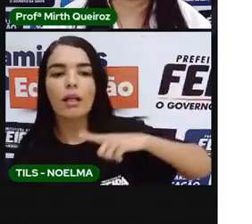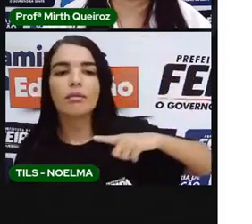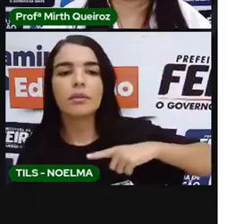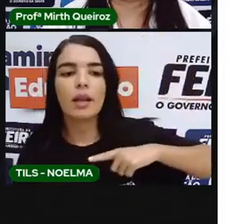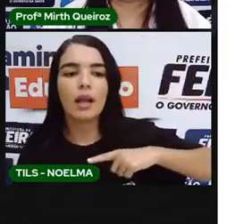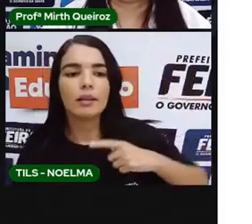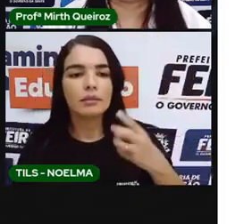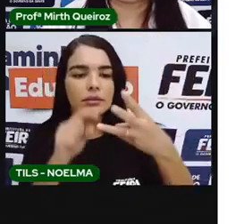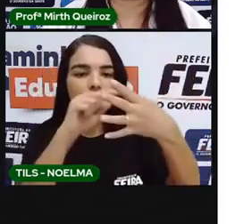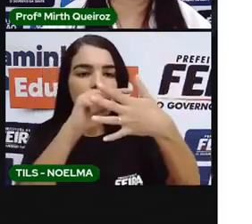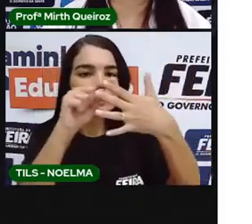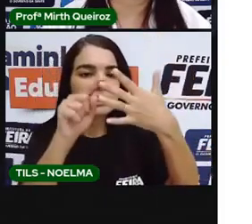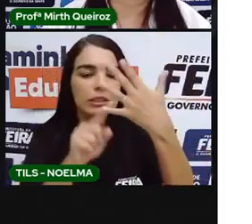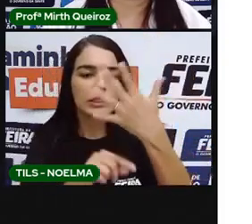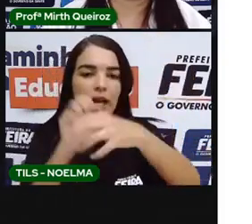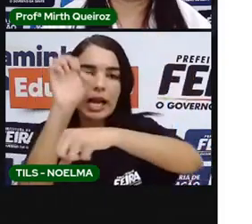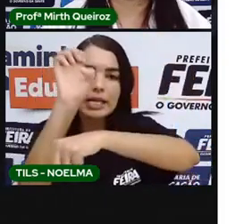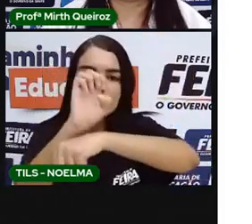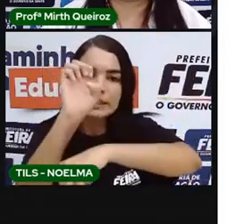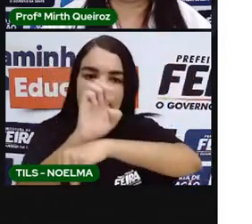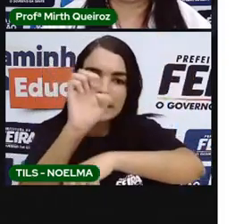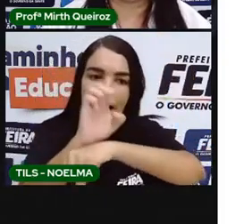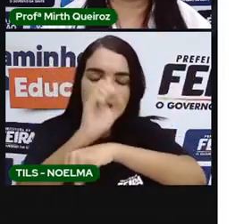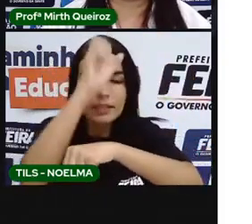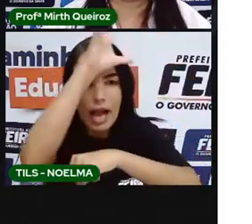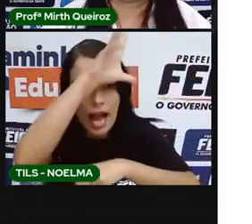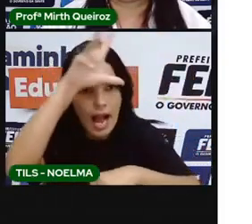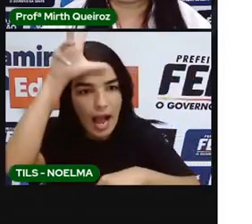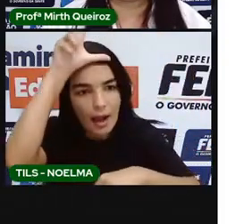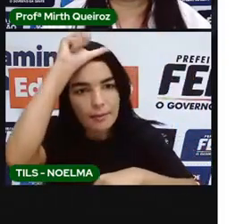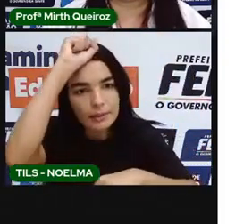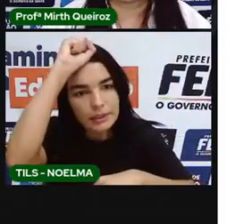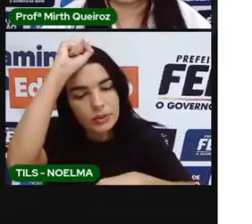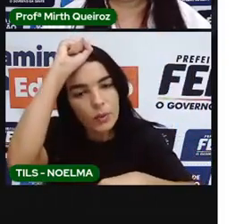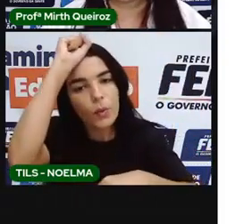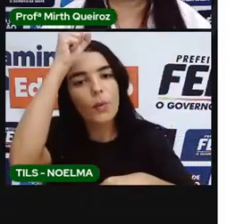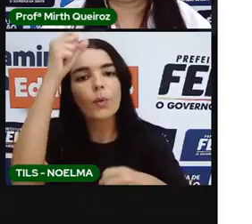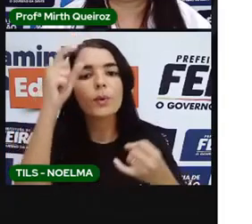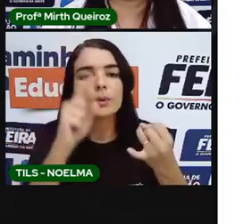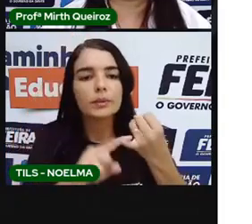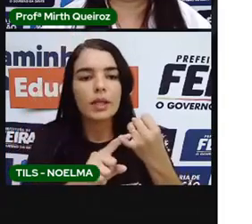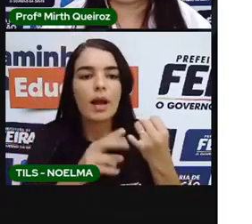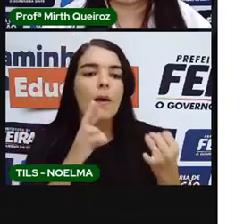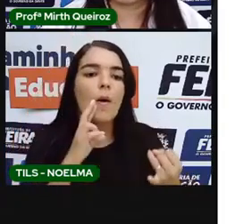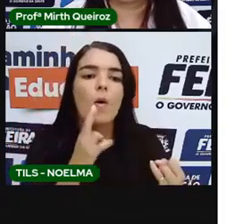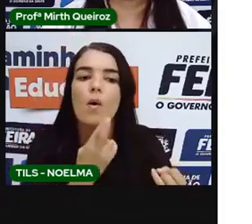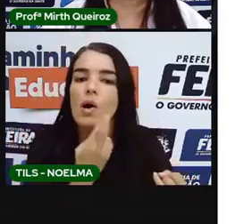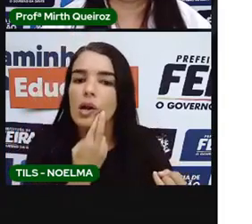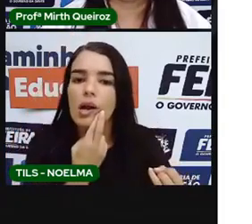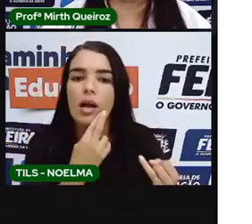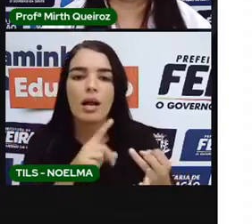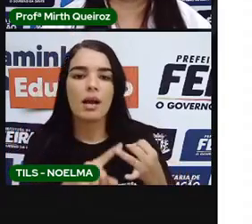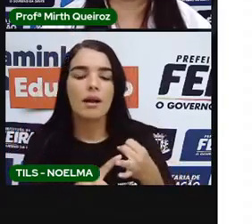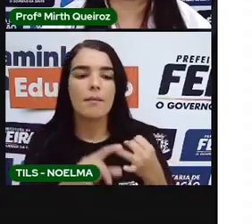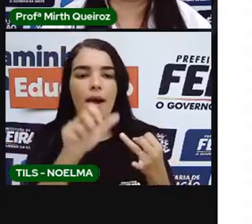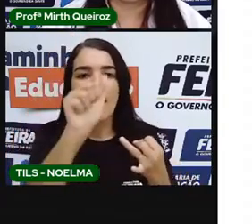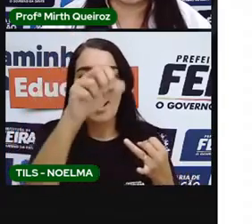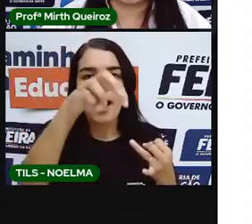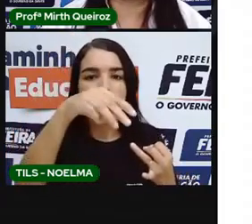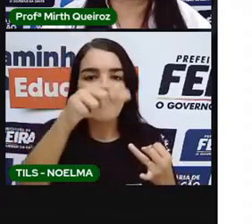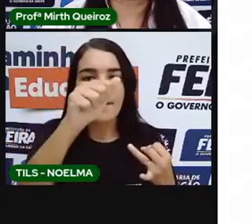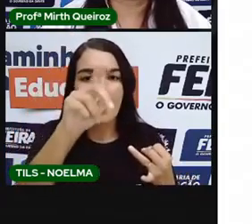temos os estados de Amazonas, Roraima, Amapá, Pará,